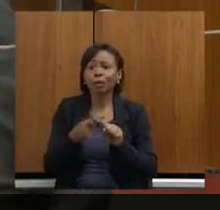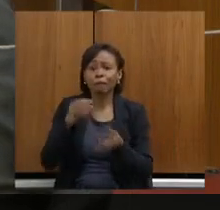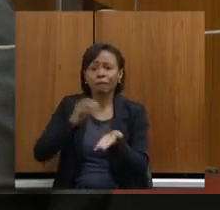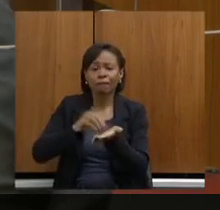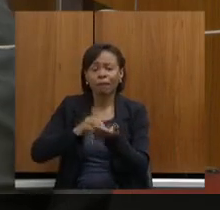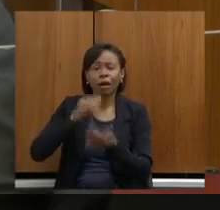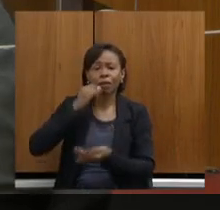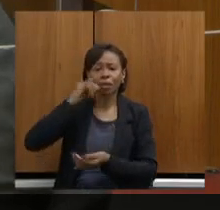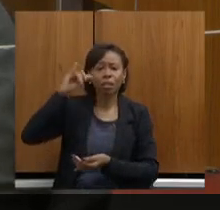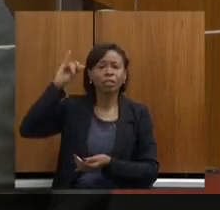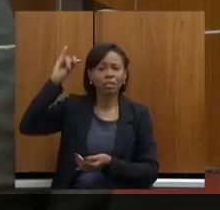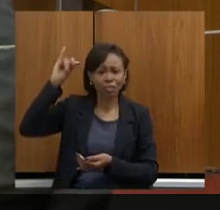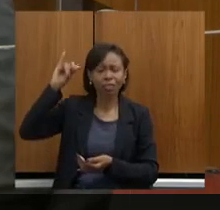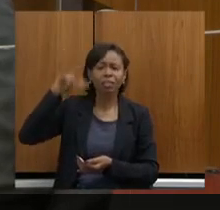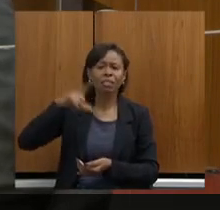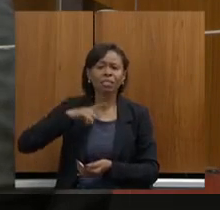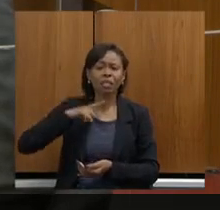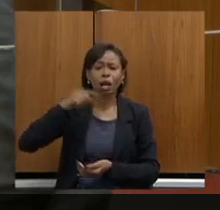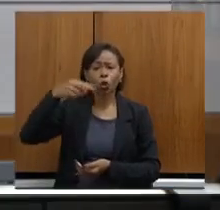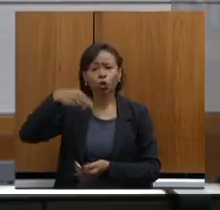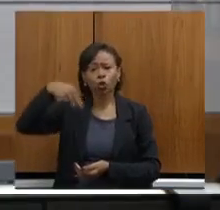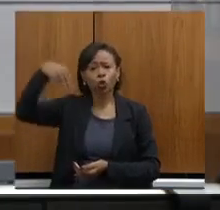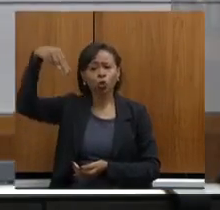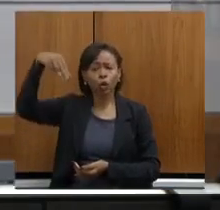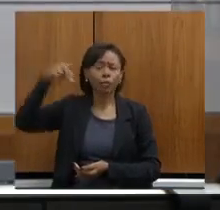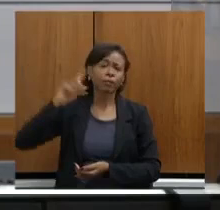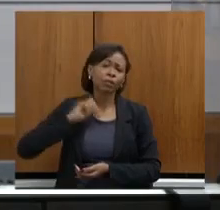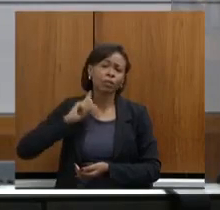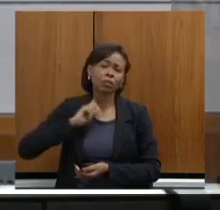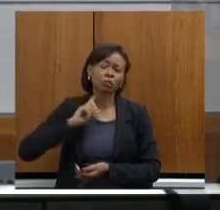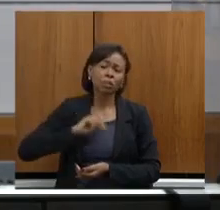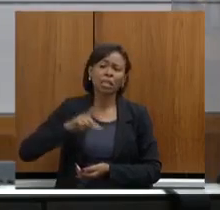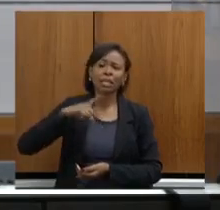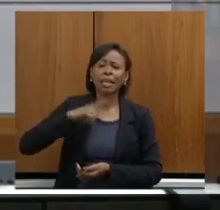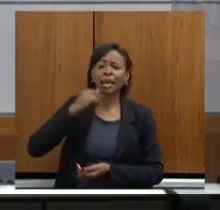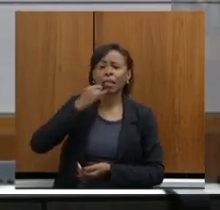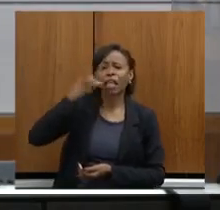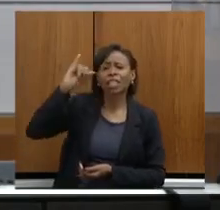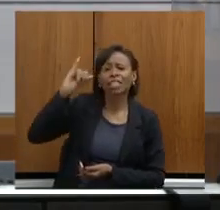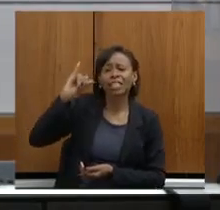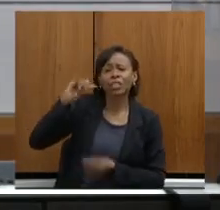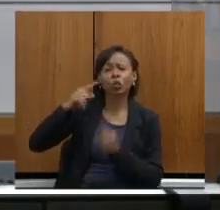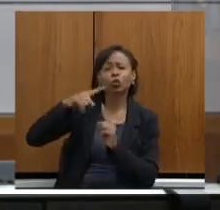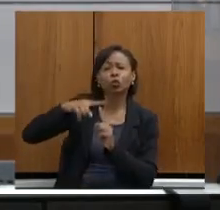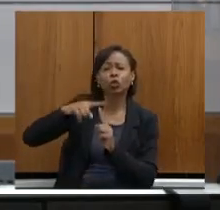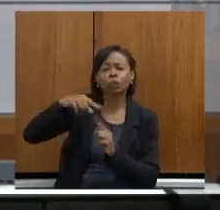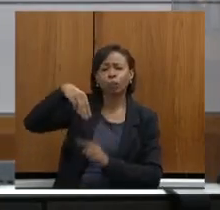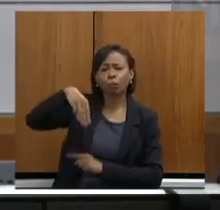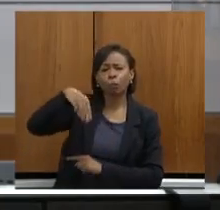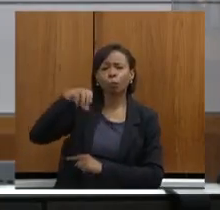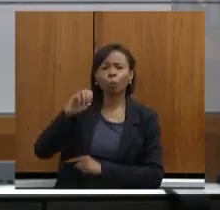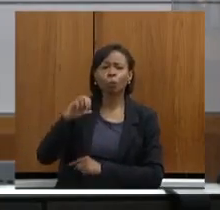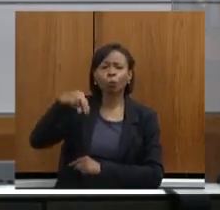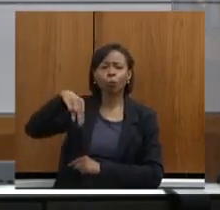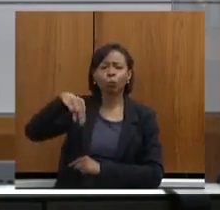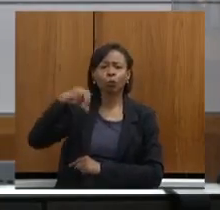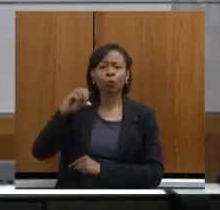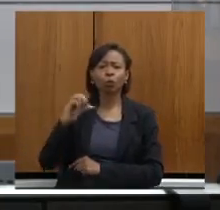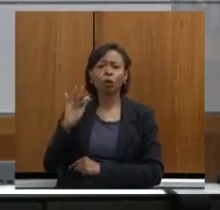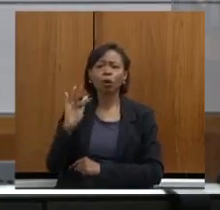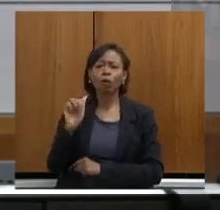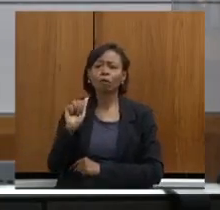de terras do norte de Minas que tem aquela energia monofásica não não dá não tem jeito não tem como